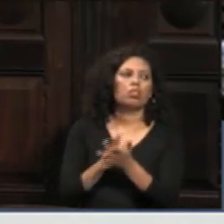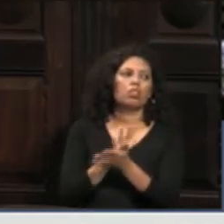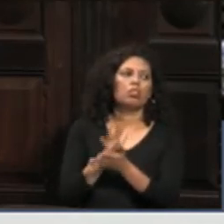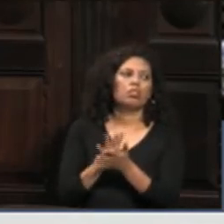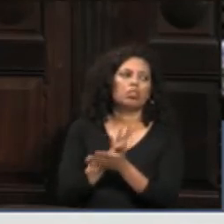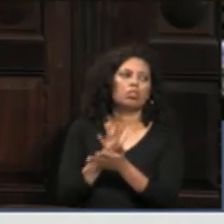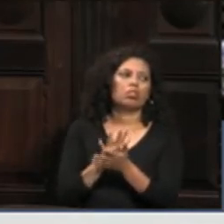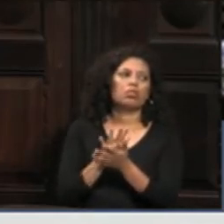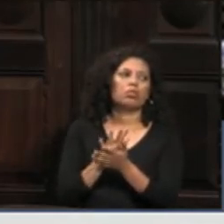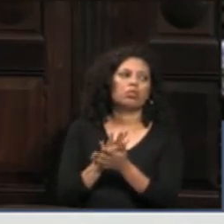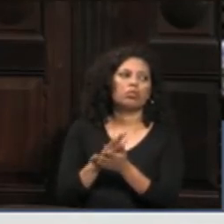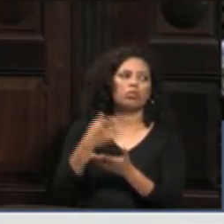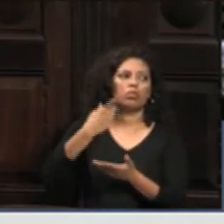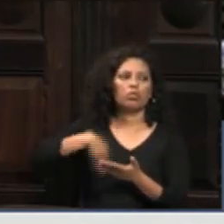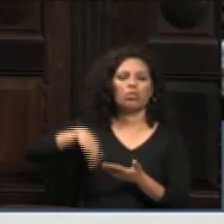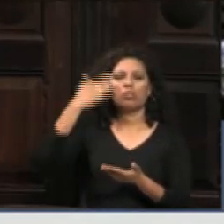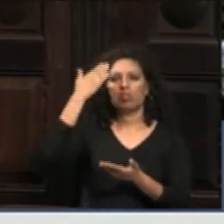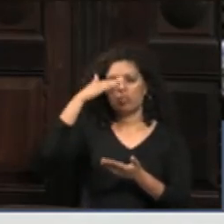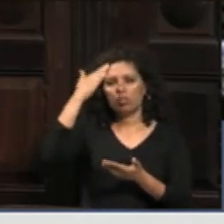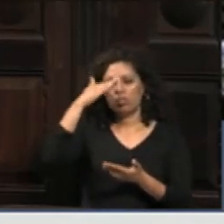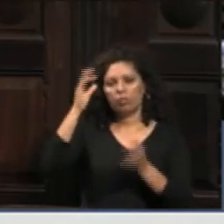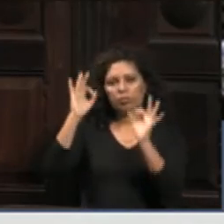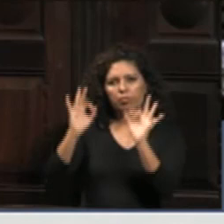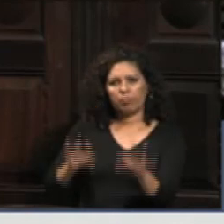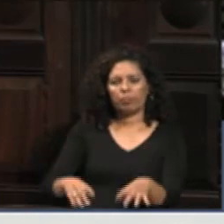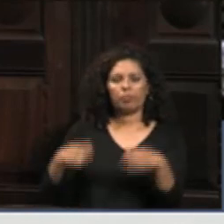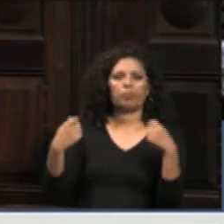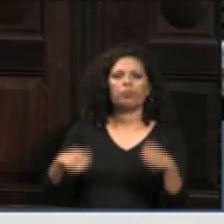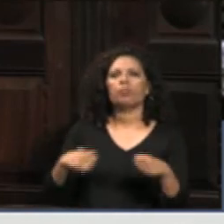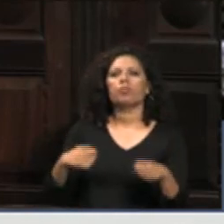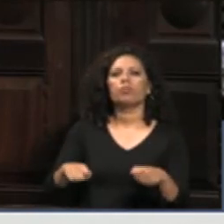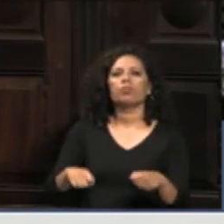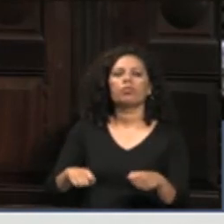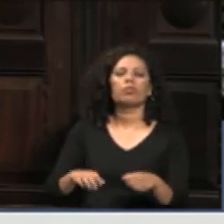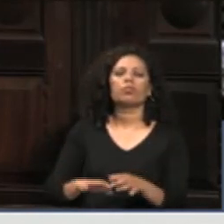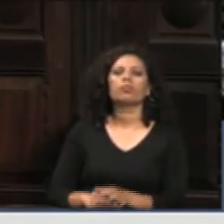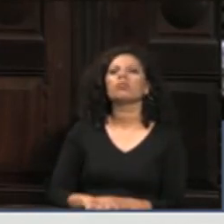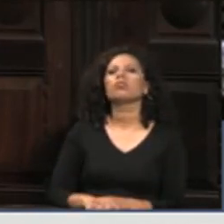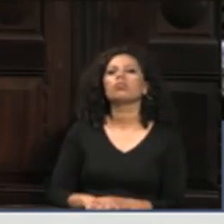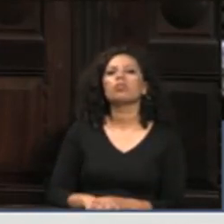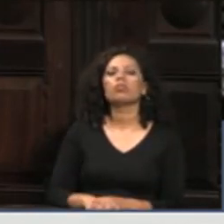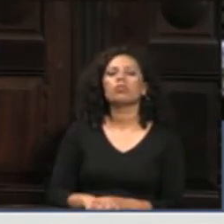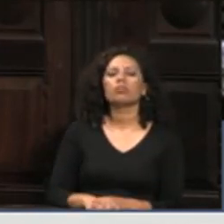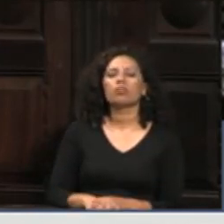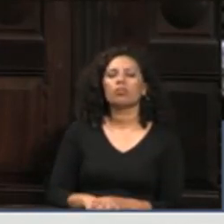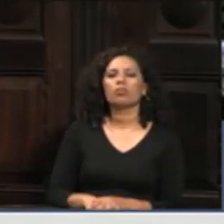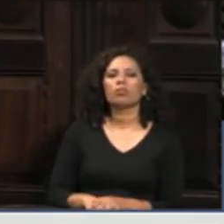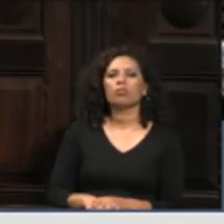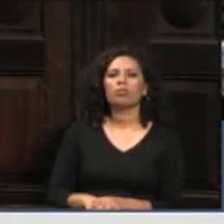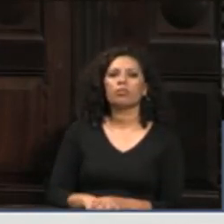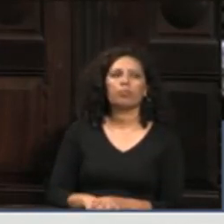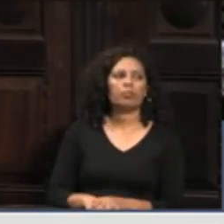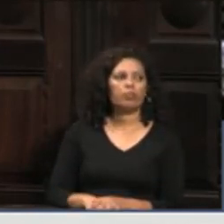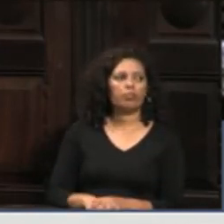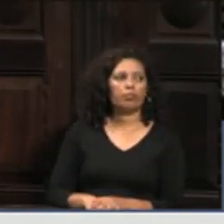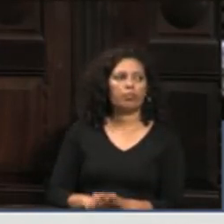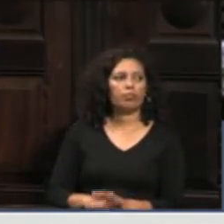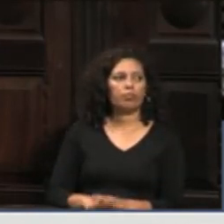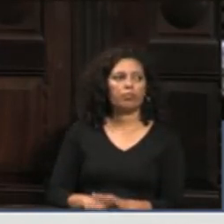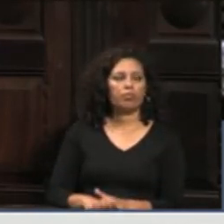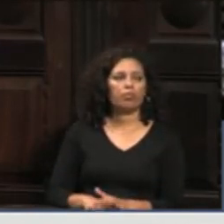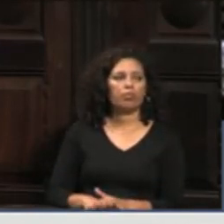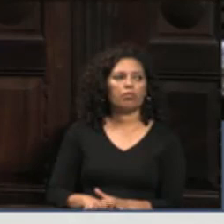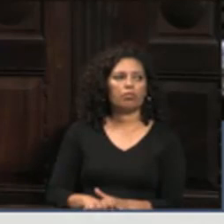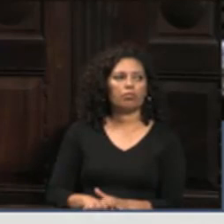busca do entendimento de que é necessário e suficiente para a superação das